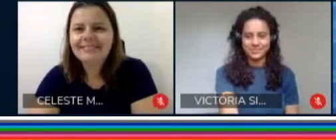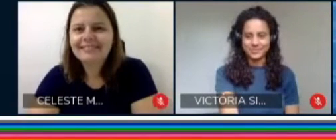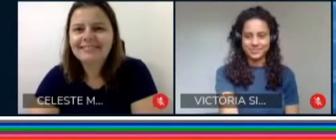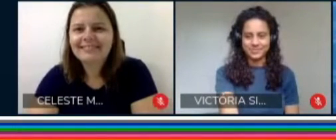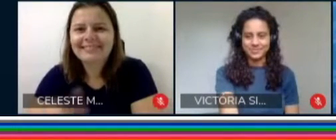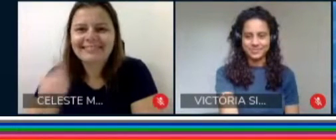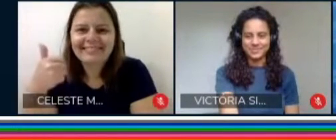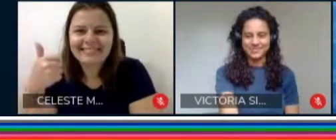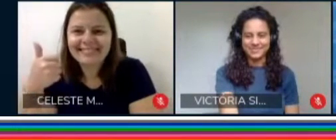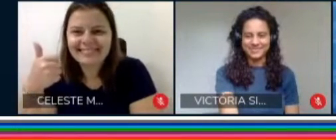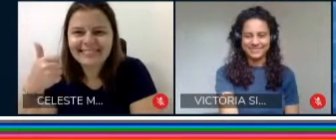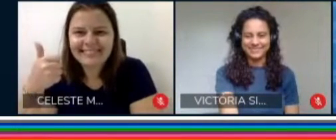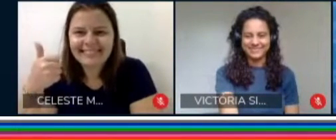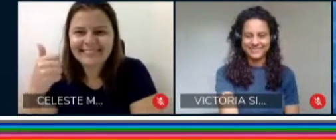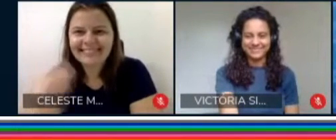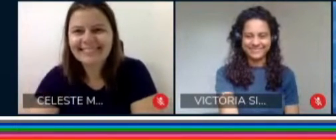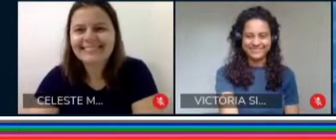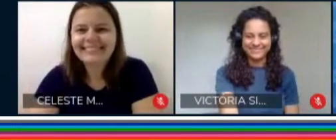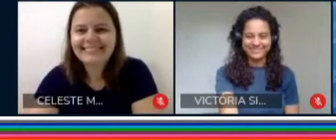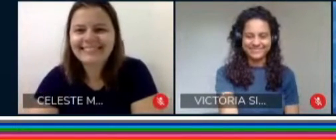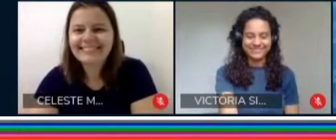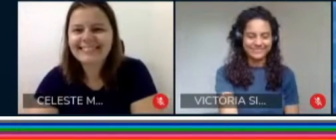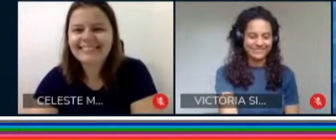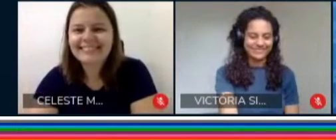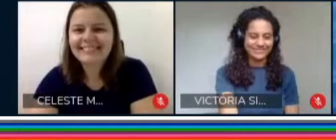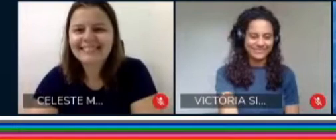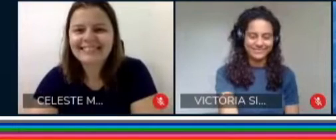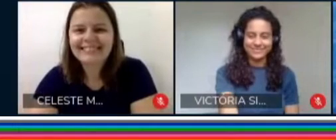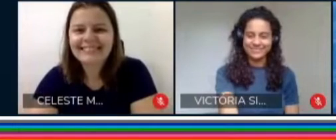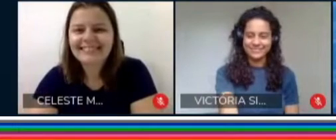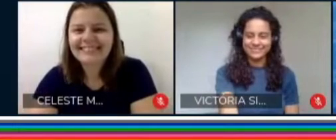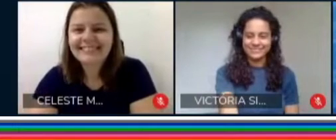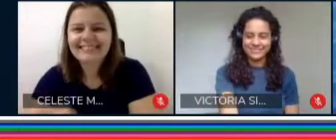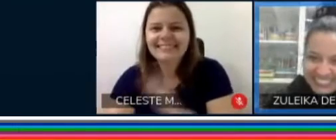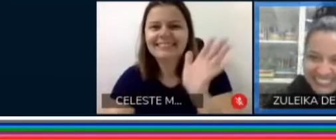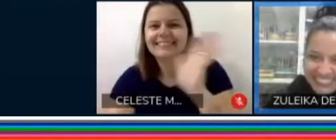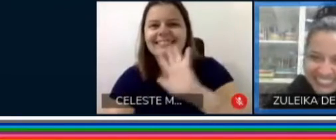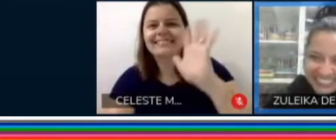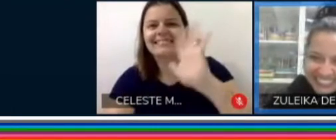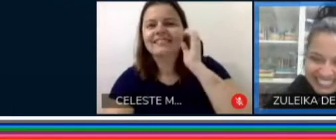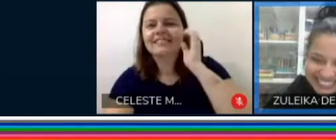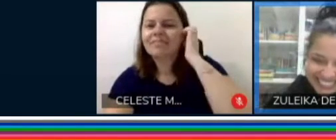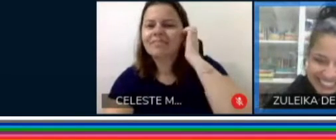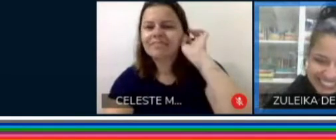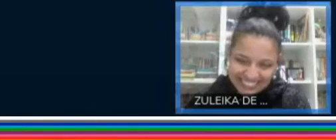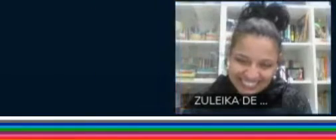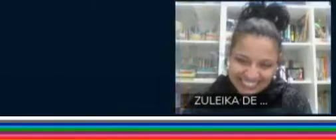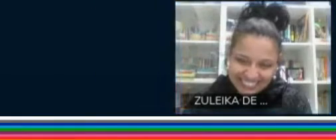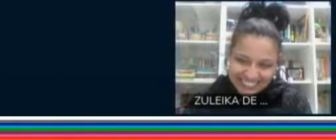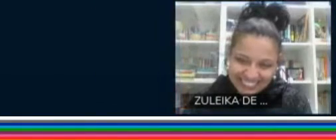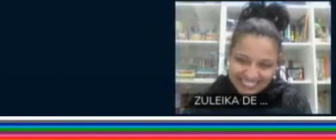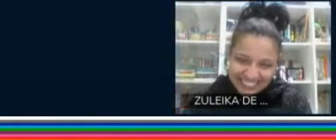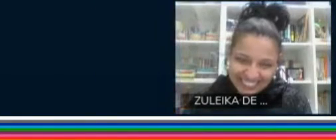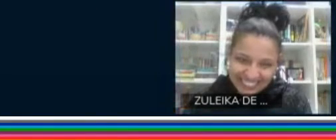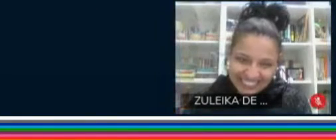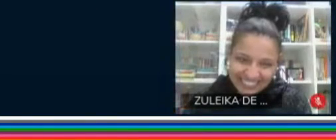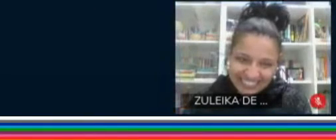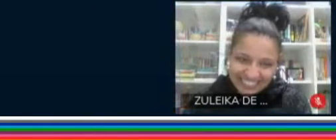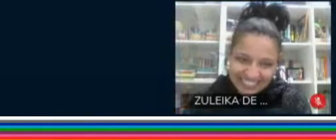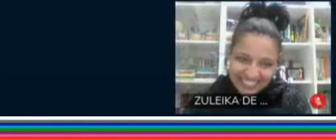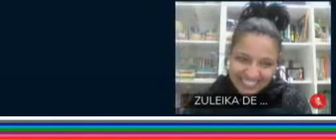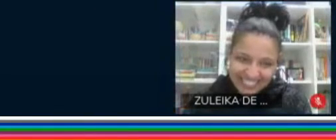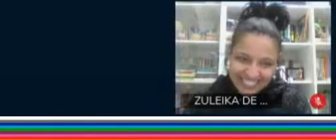mais devagar. Obrigada, viu? Tchau, tchau.